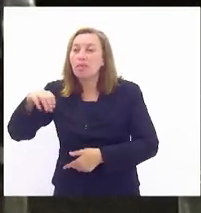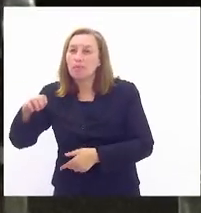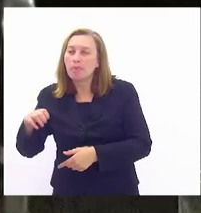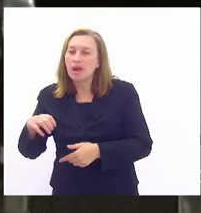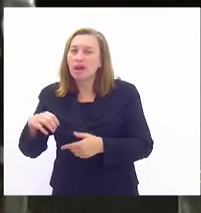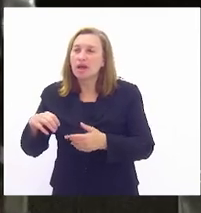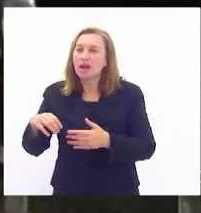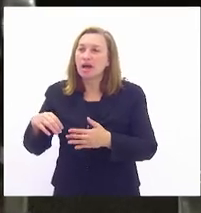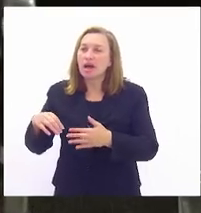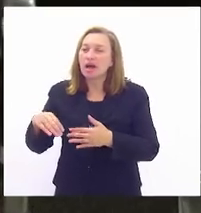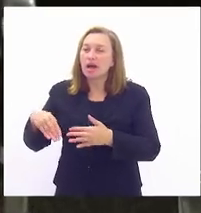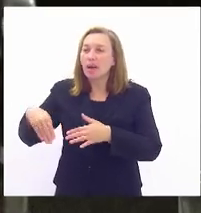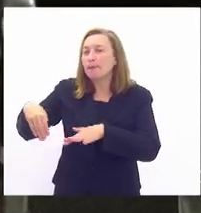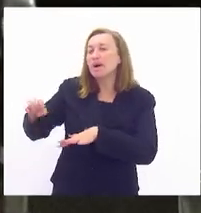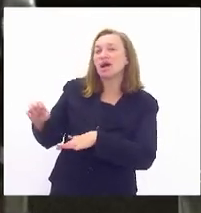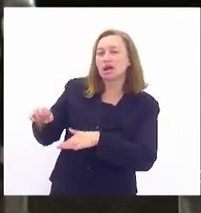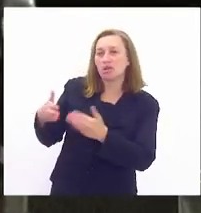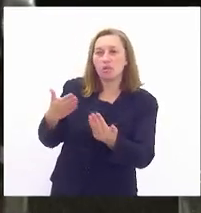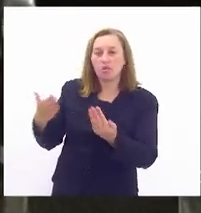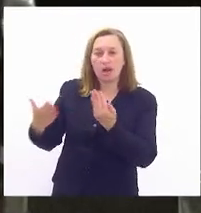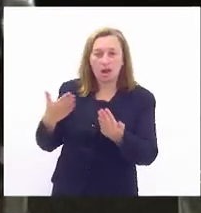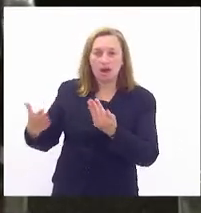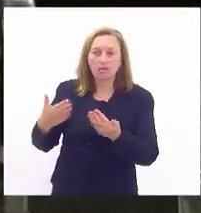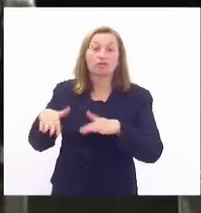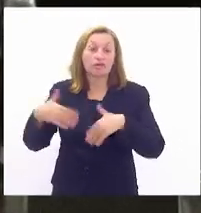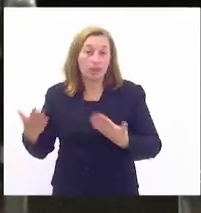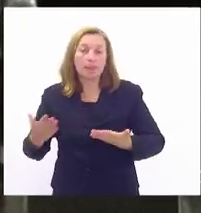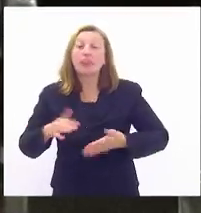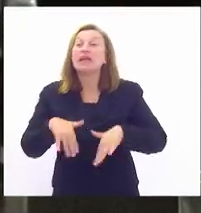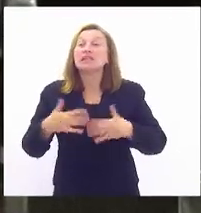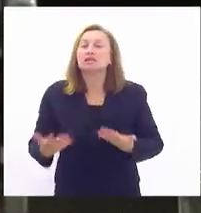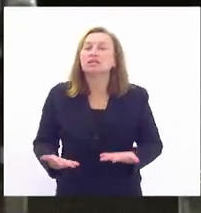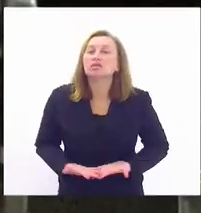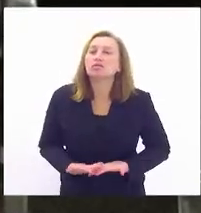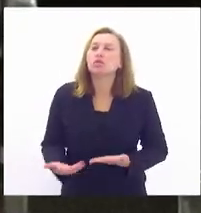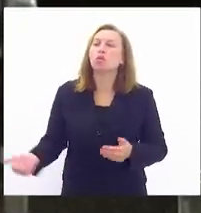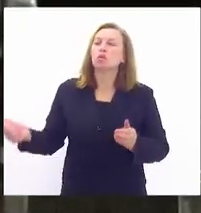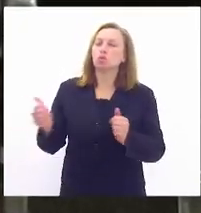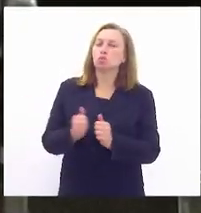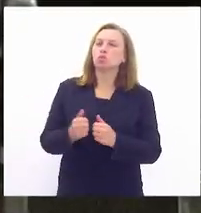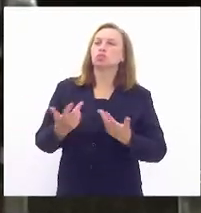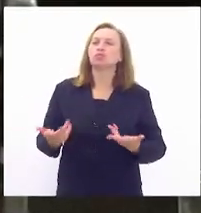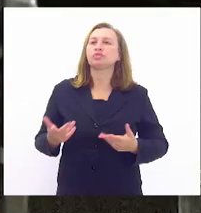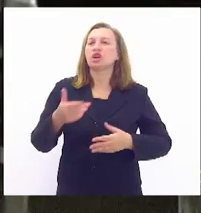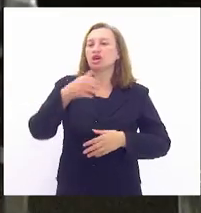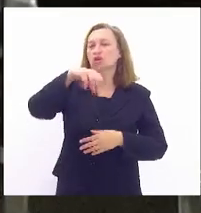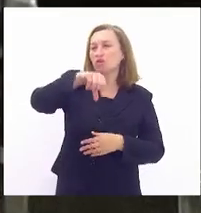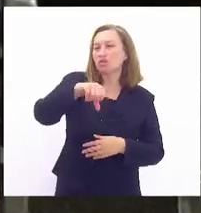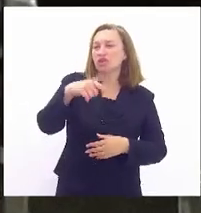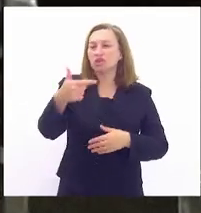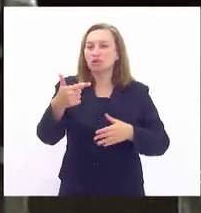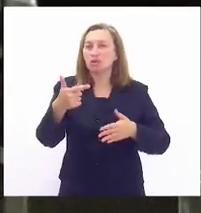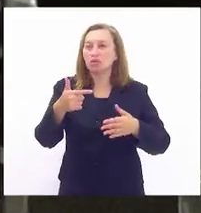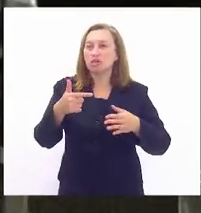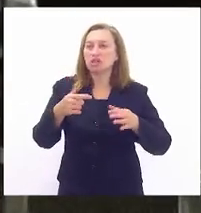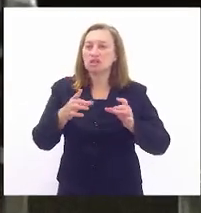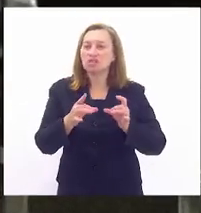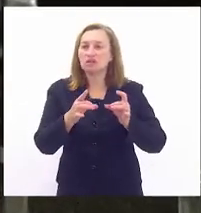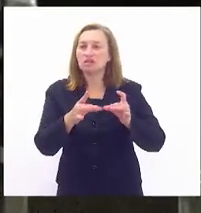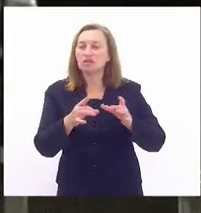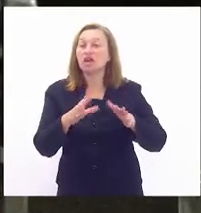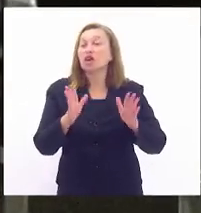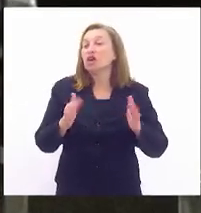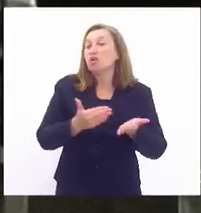mãe da irmã mais nova, né? E andaram junto. Em 92, privatizou e começou aquelas políticas do